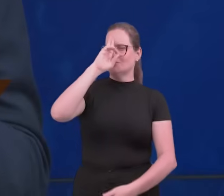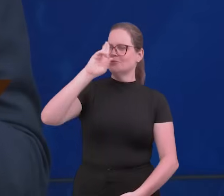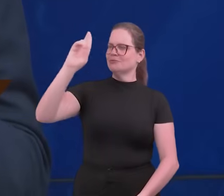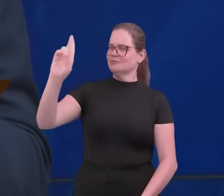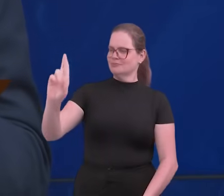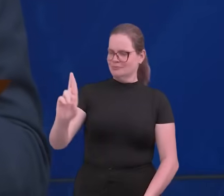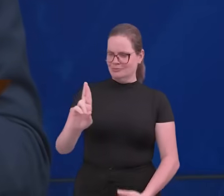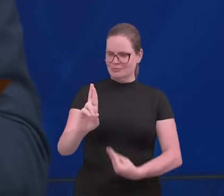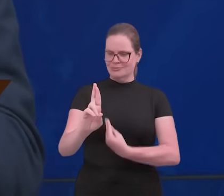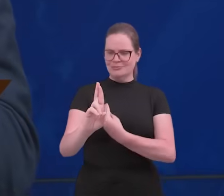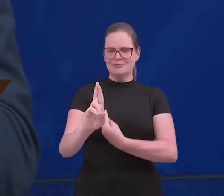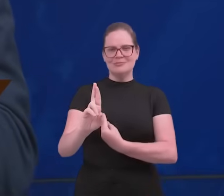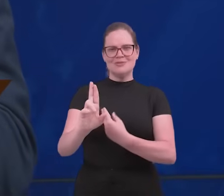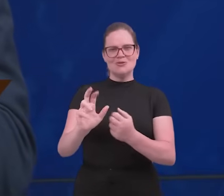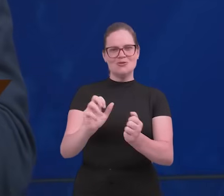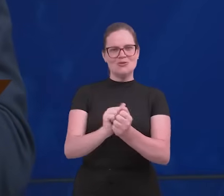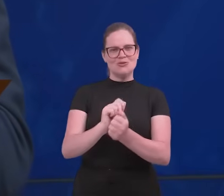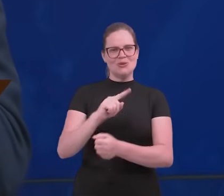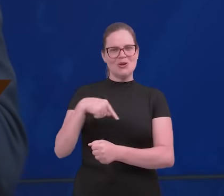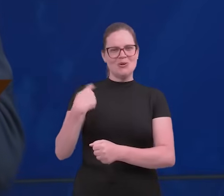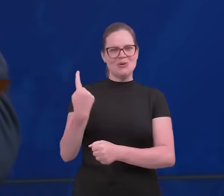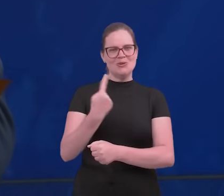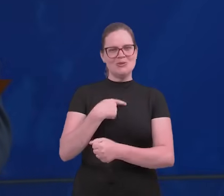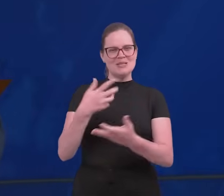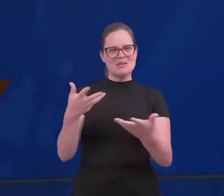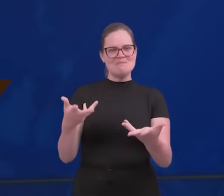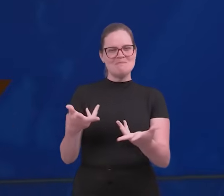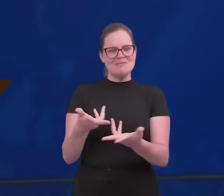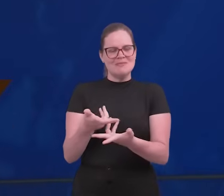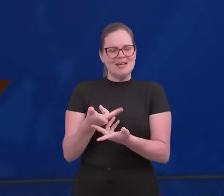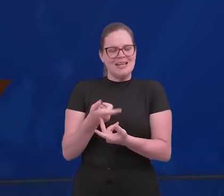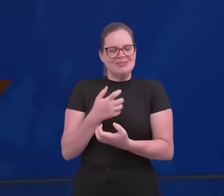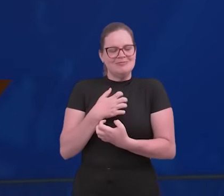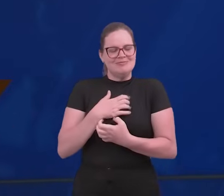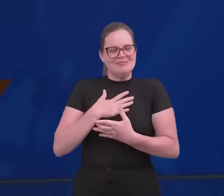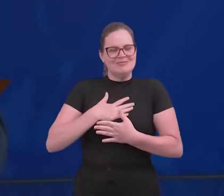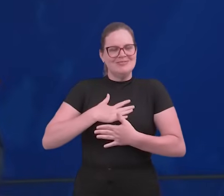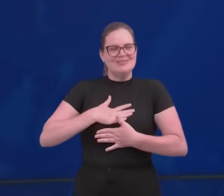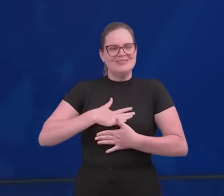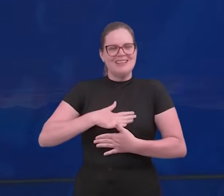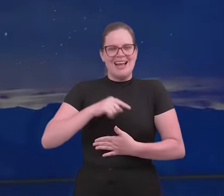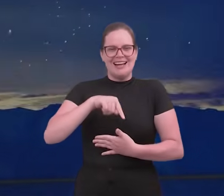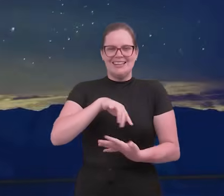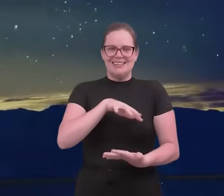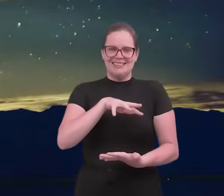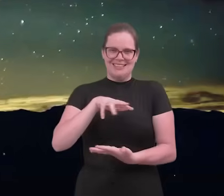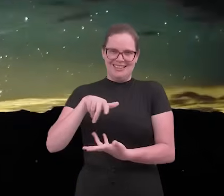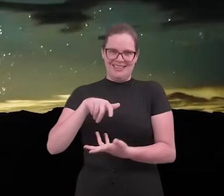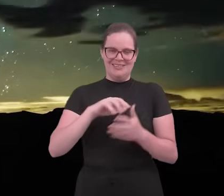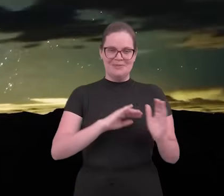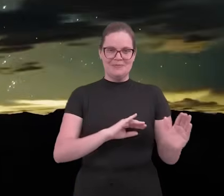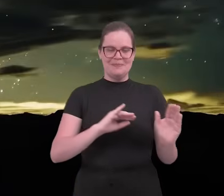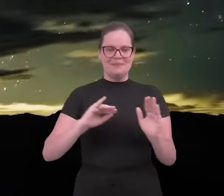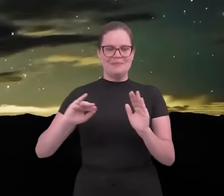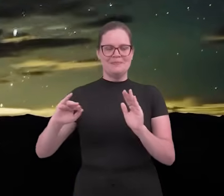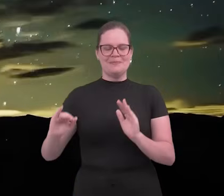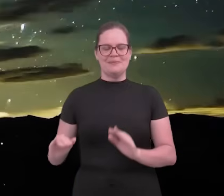Senhor caminhando conosco nesse deserto que nós estamos atravessando.